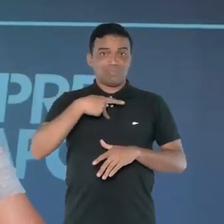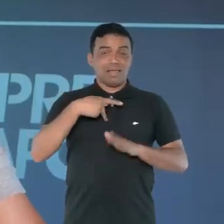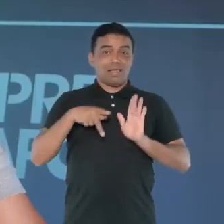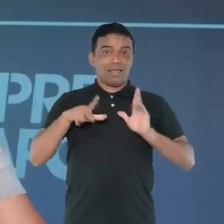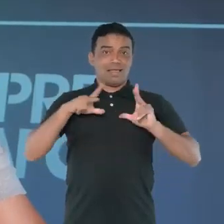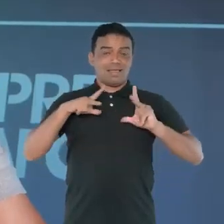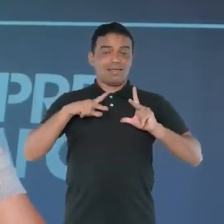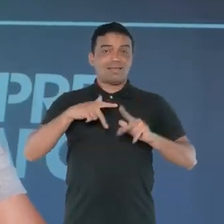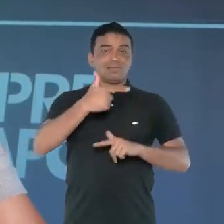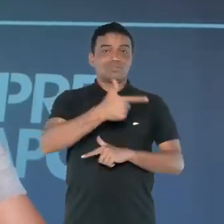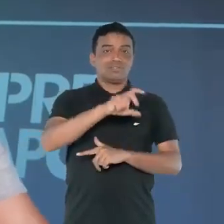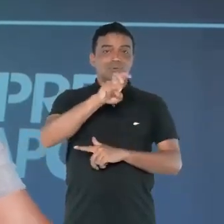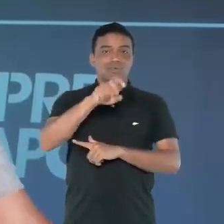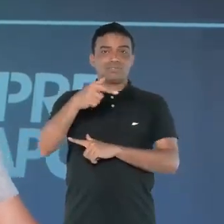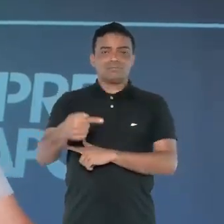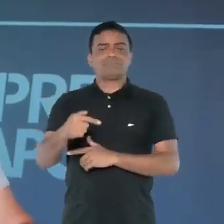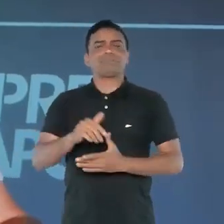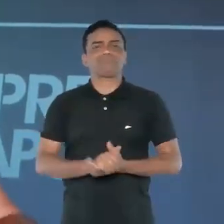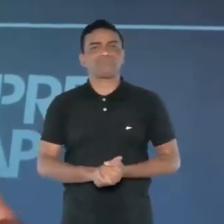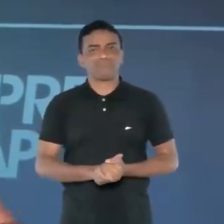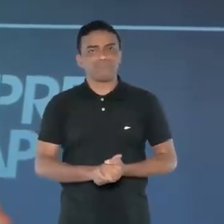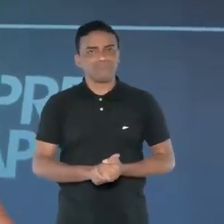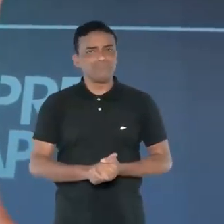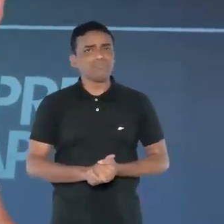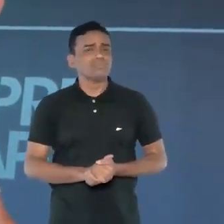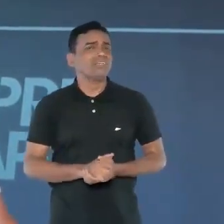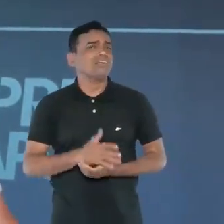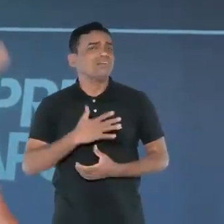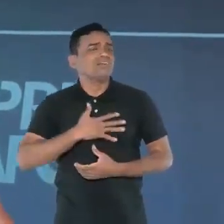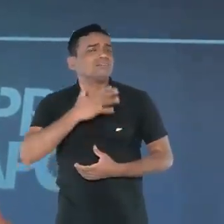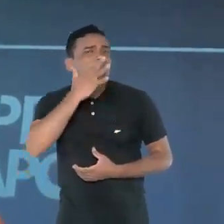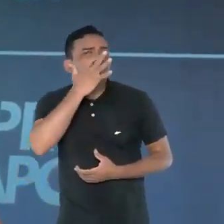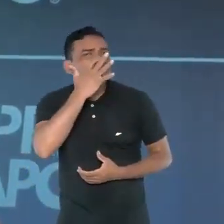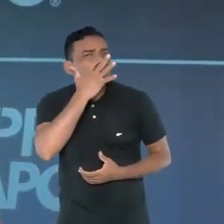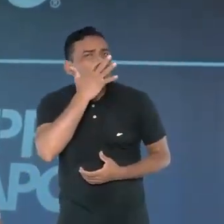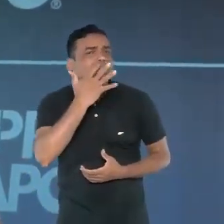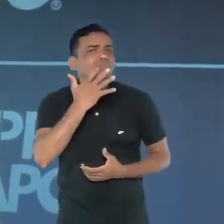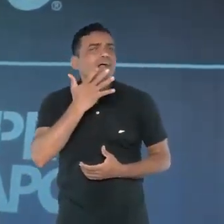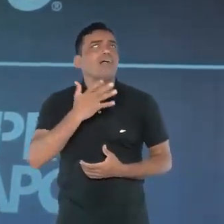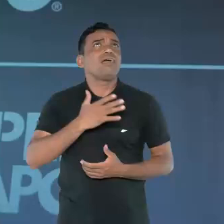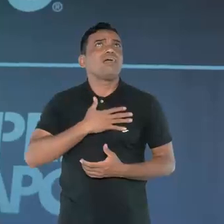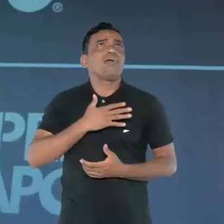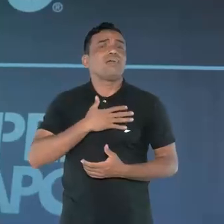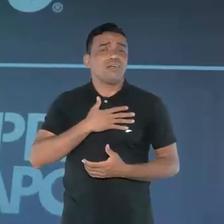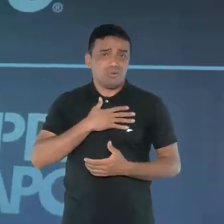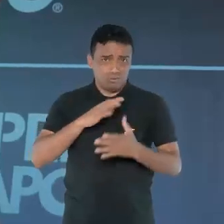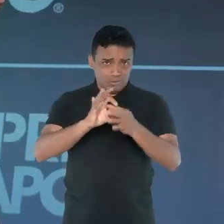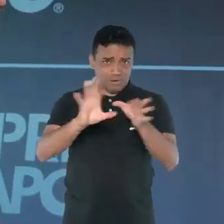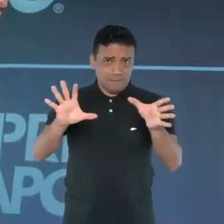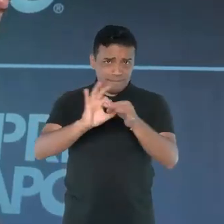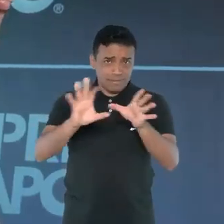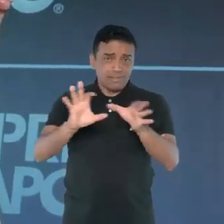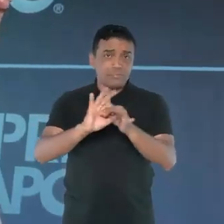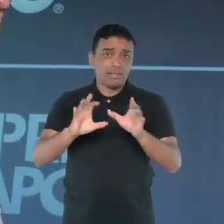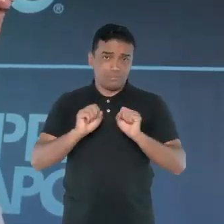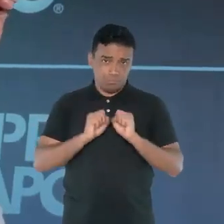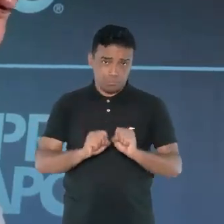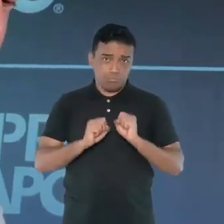257. E me impressionou muito, se você me permite, se tenho a liberdade aqui de